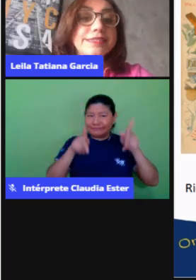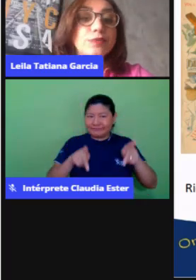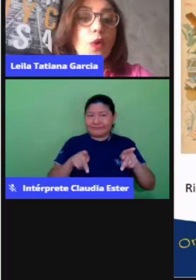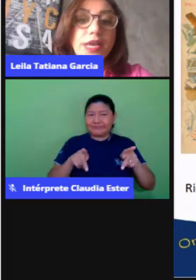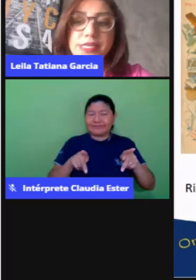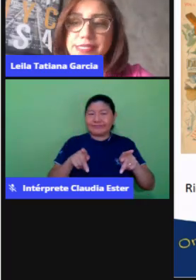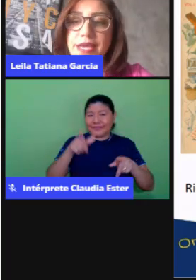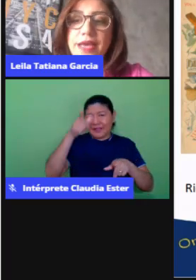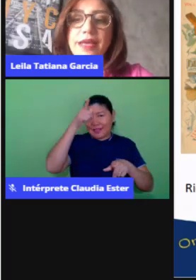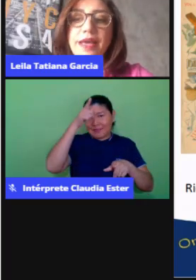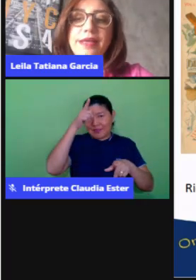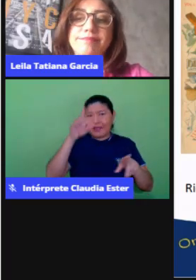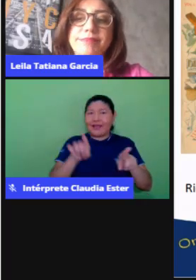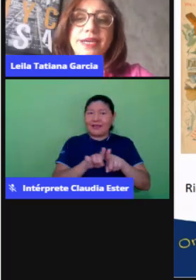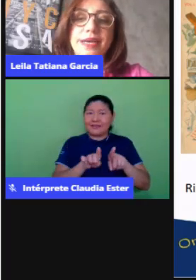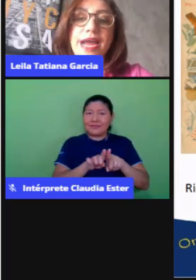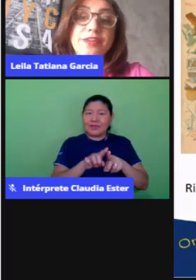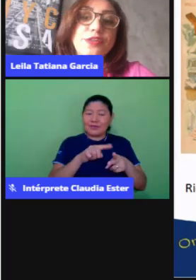que dois